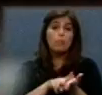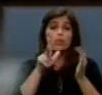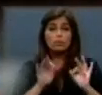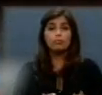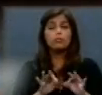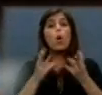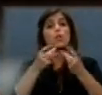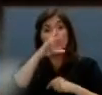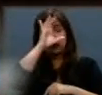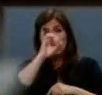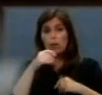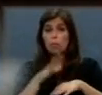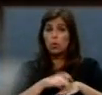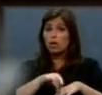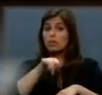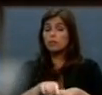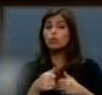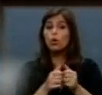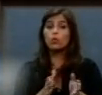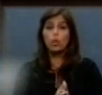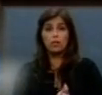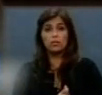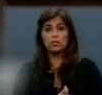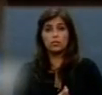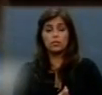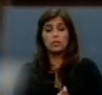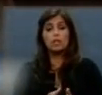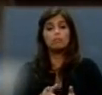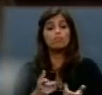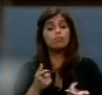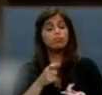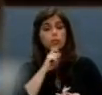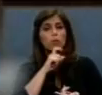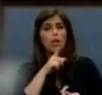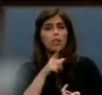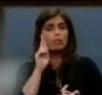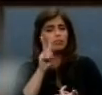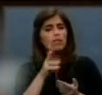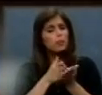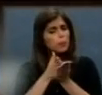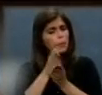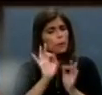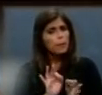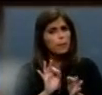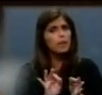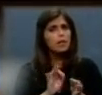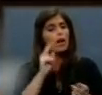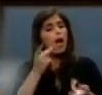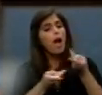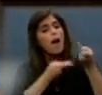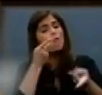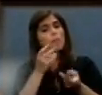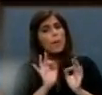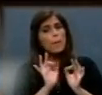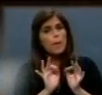mesmo, todos os sinais de estabilidade, com a adequada leitura das